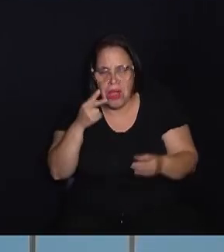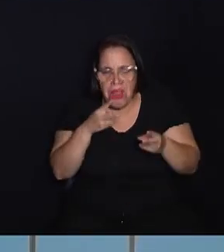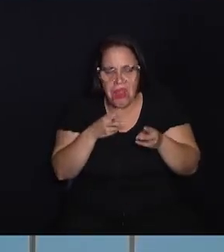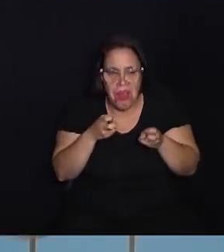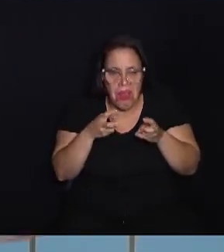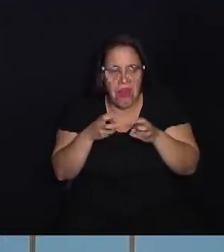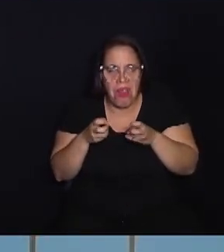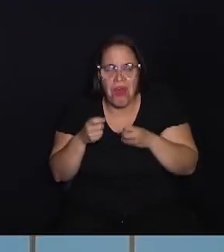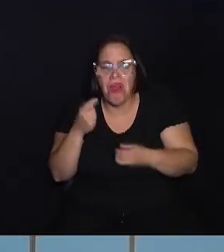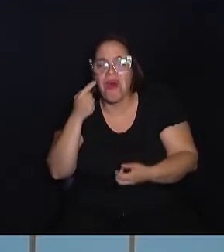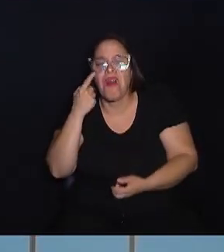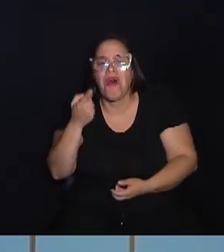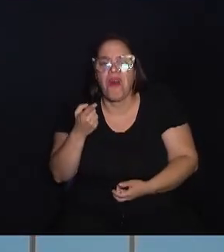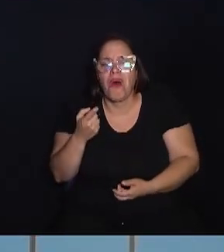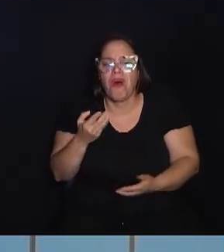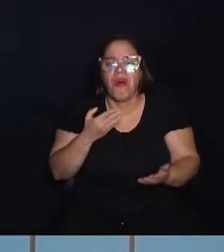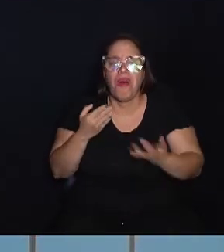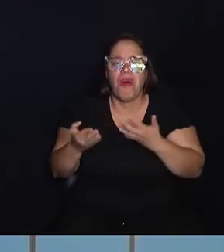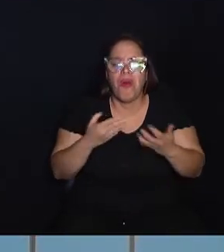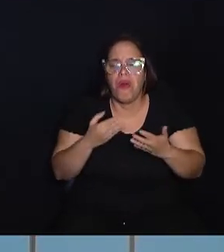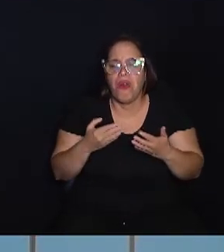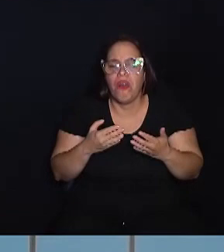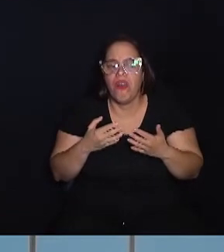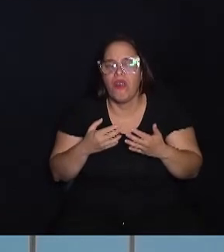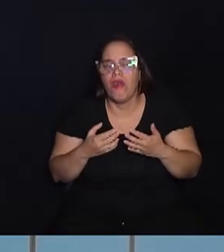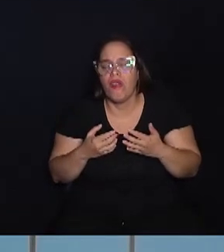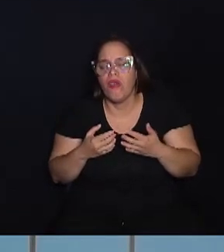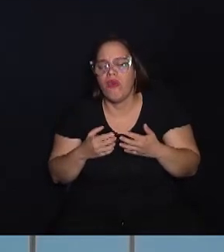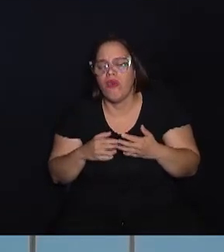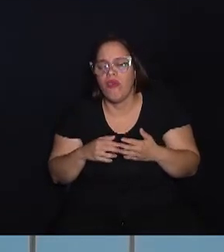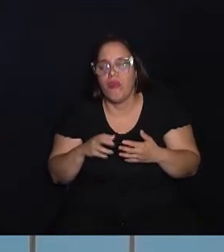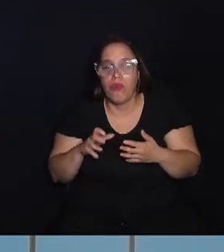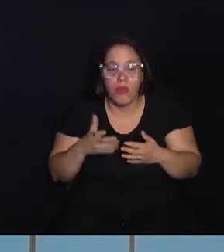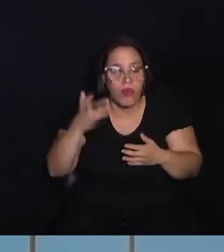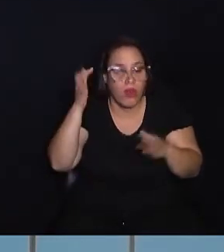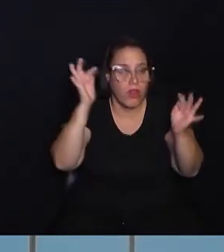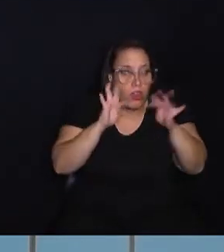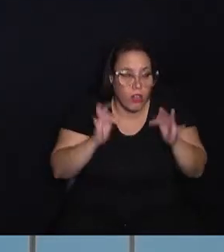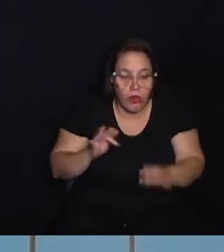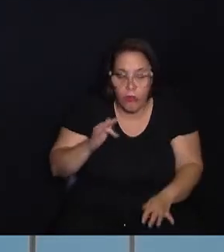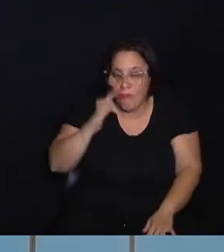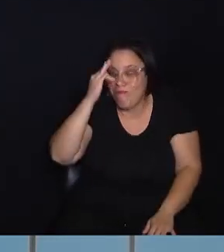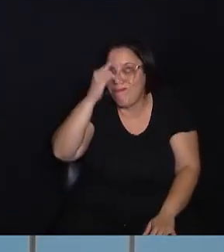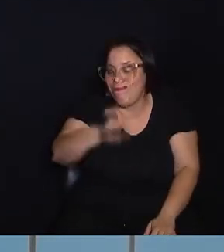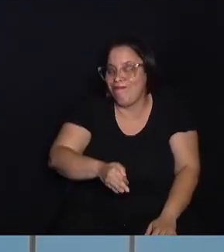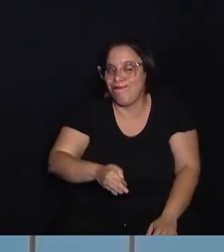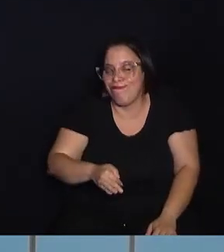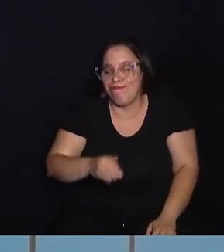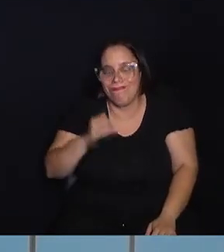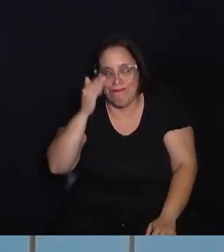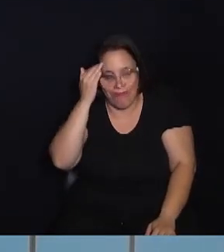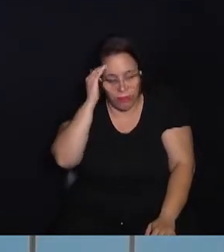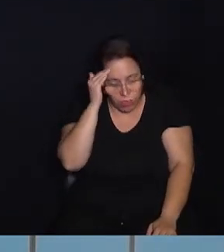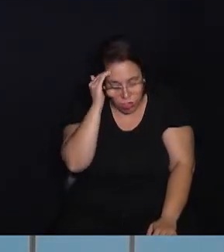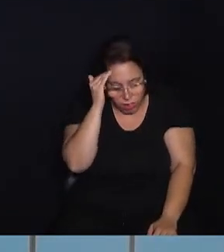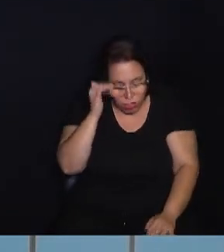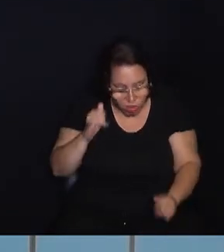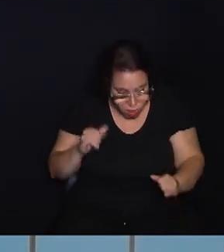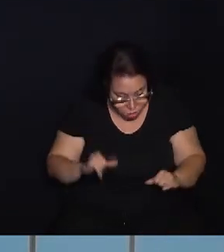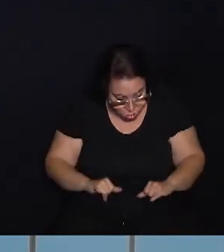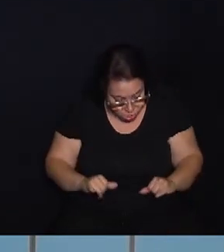fala assim, pô. E ao mesmo tempo ele é causa de uma felicidade futura se você entender esse